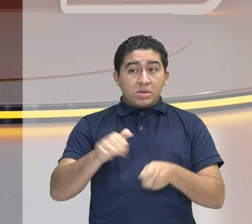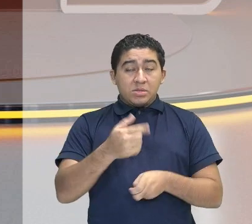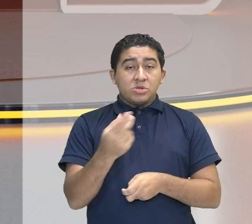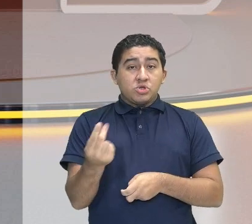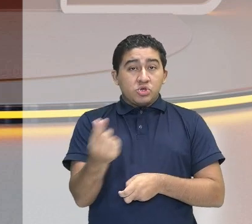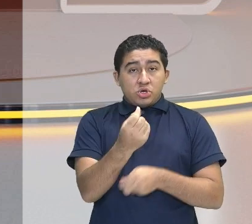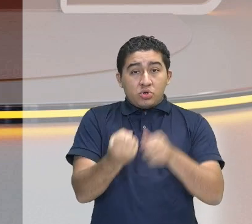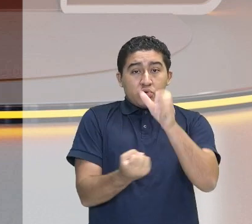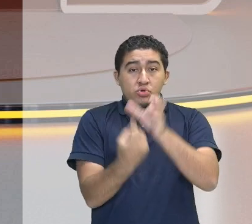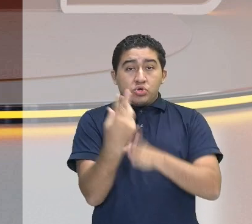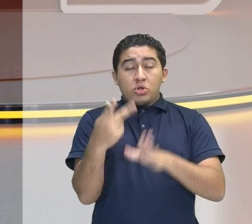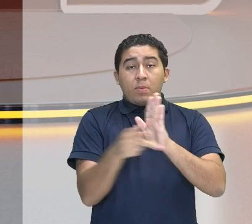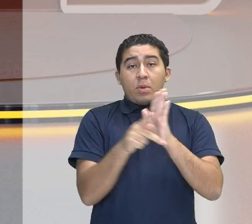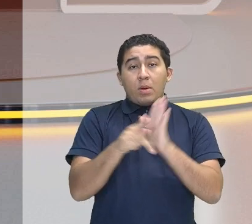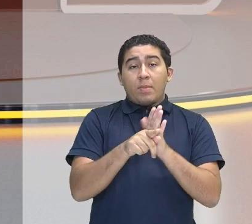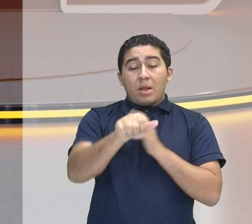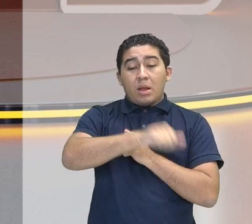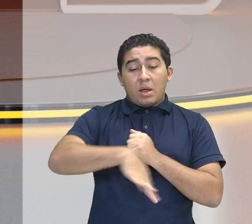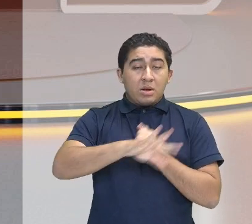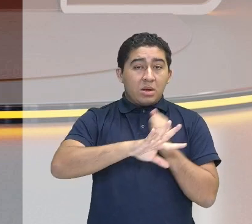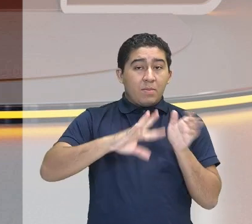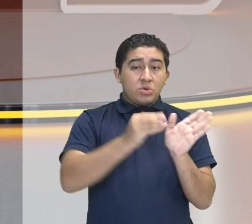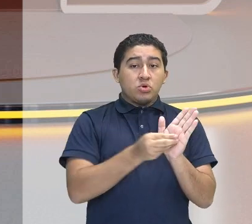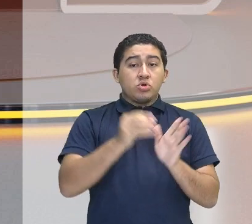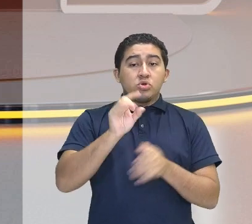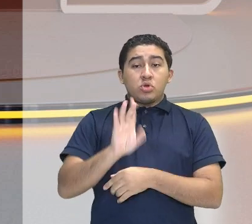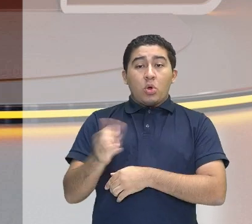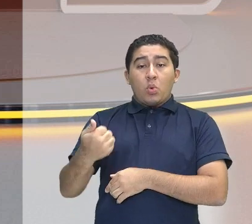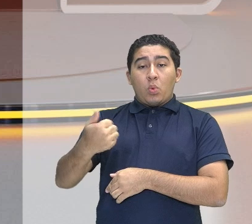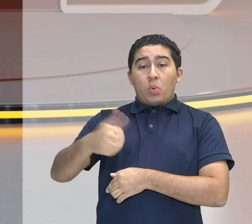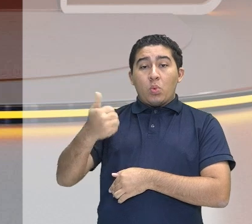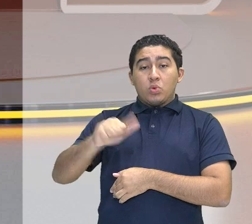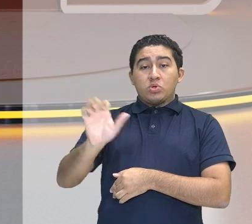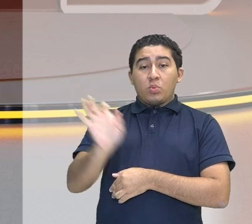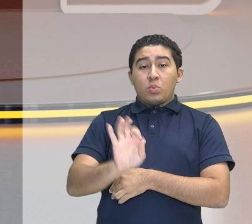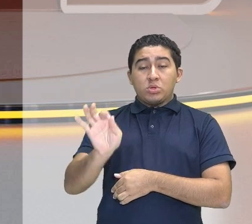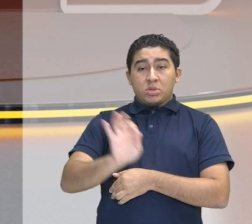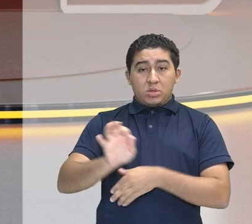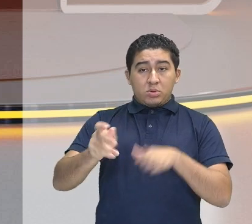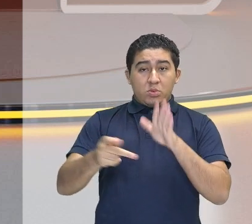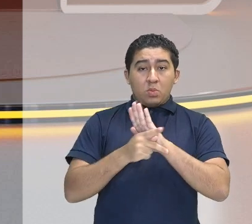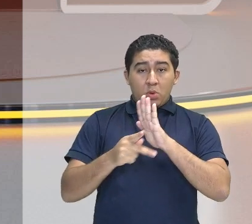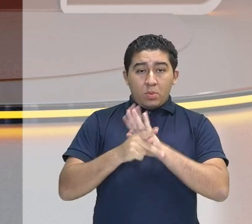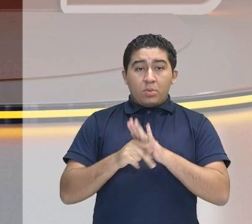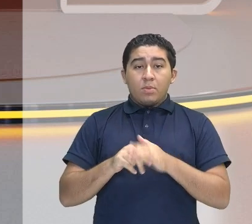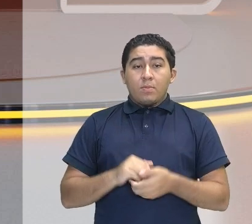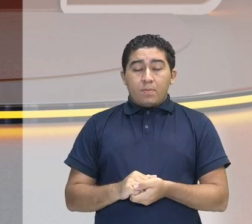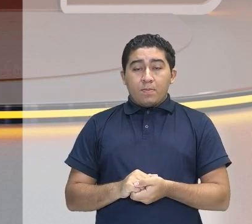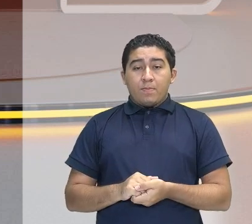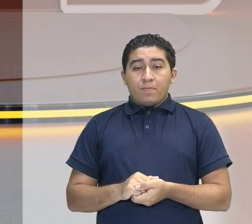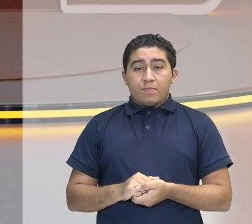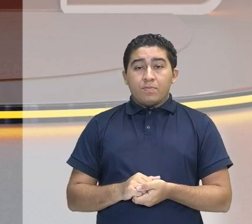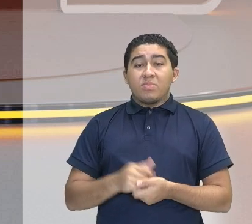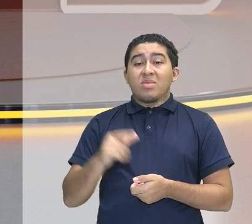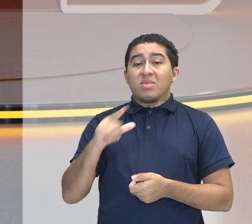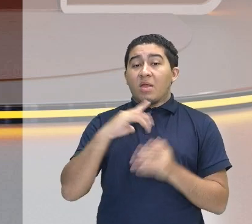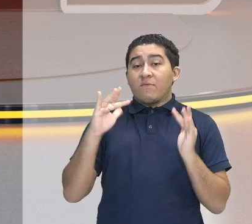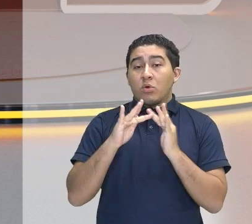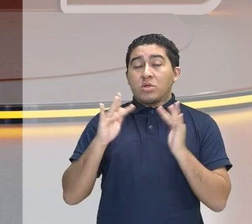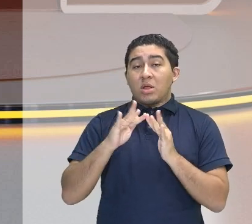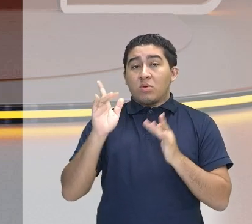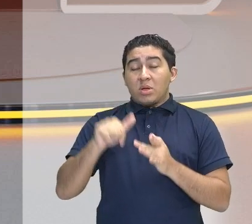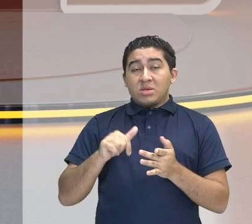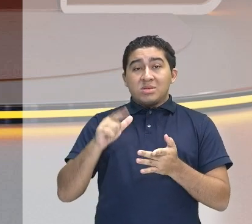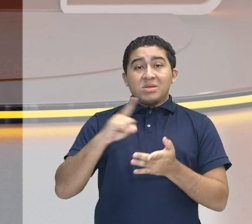área da Amazônia Legal, apenas 11%, né, acessou aí ao